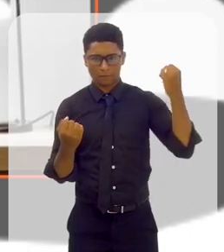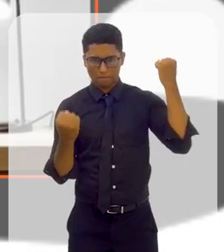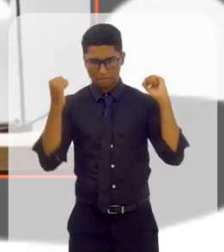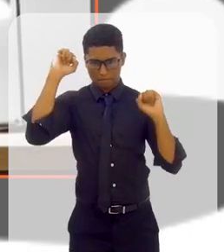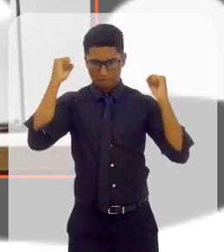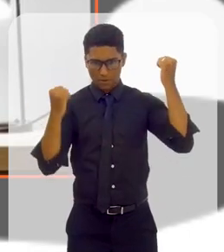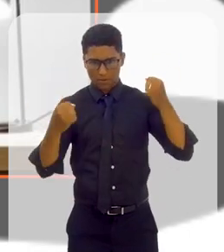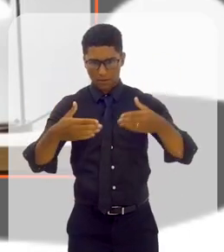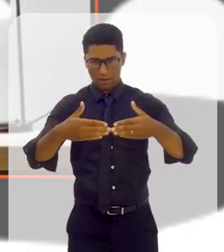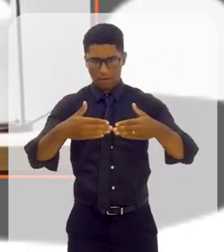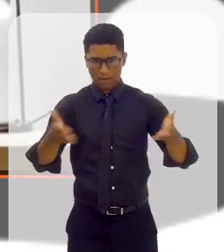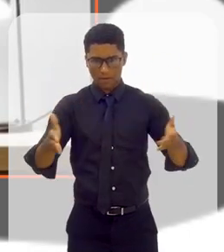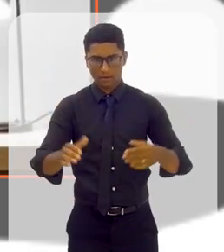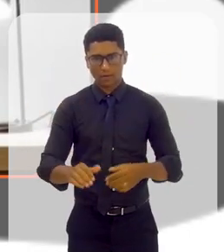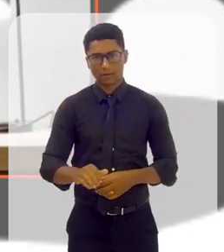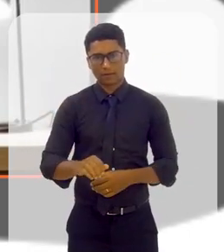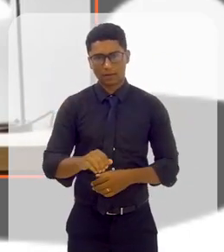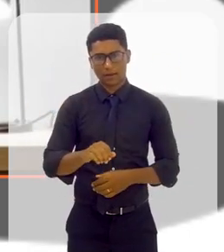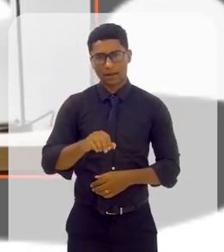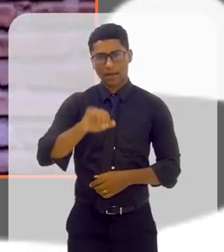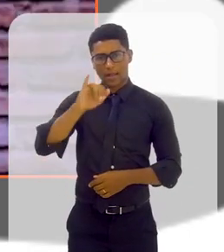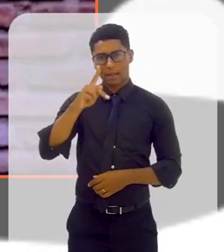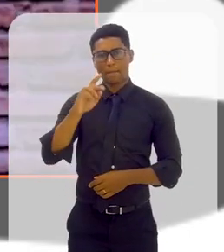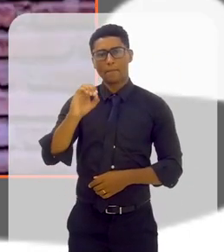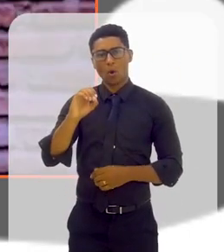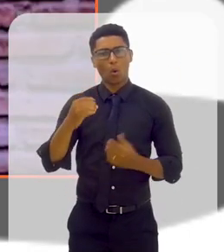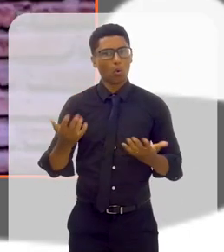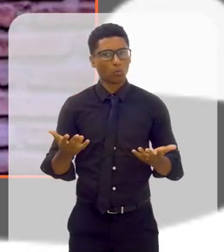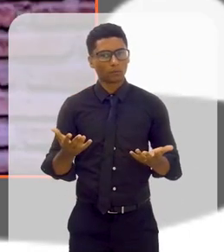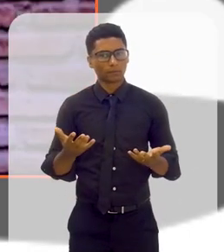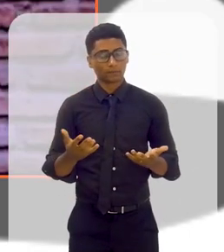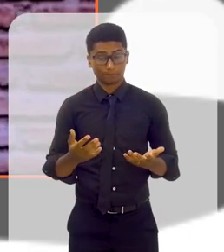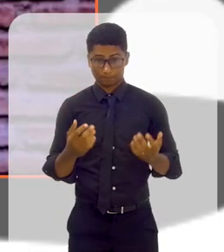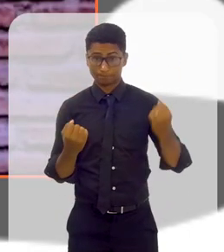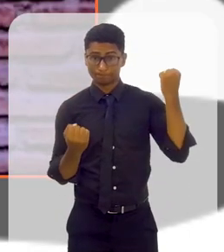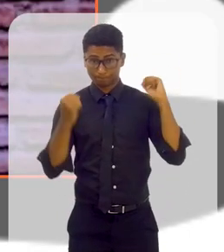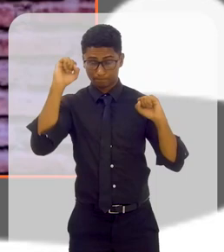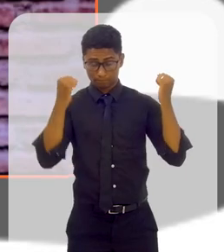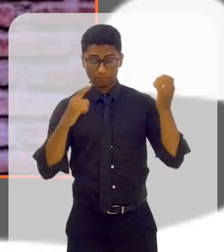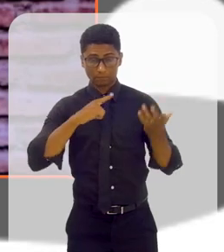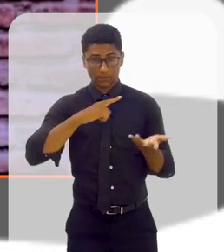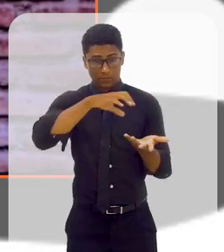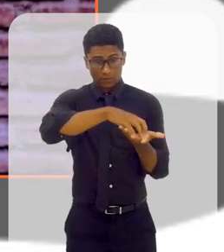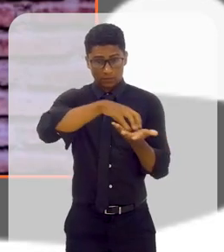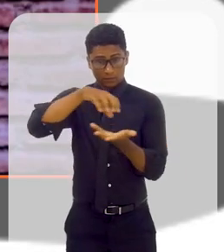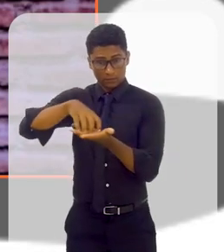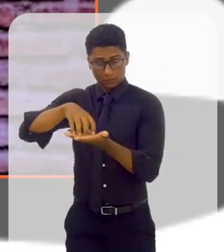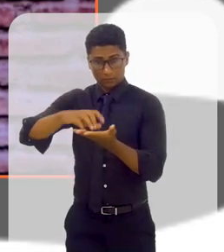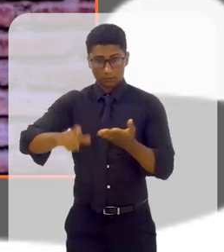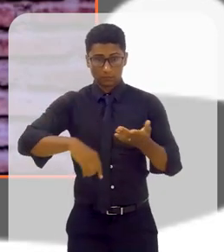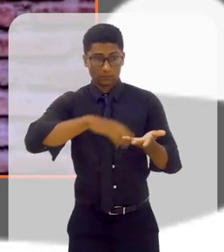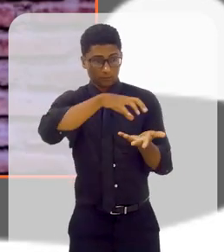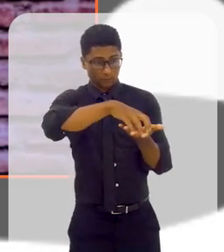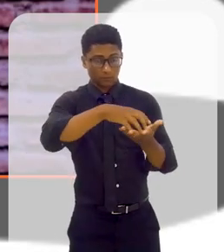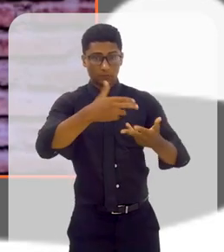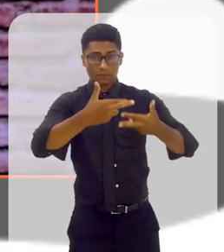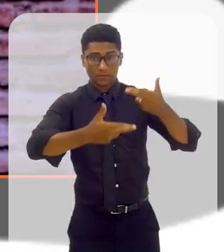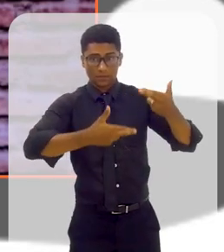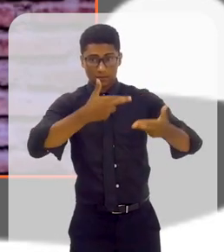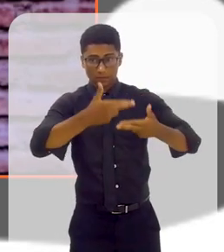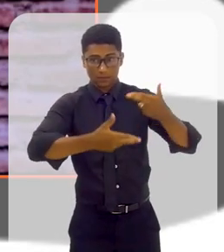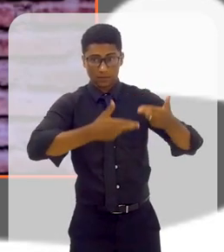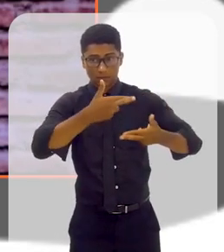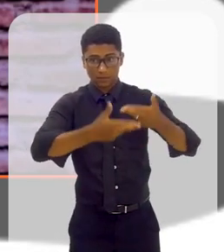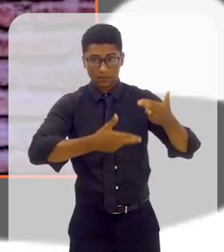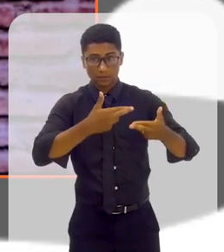mercado, fazendo processo de IPO? A indústria Fox, ela tem duas unidades de negócio: a recicladora do Looping